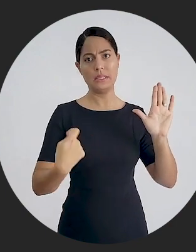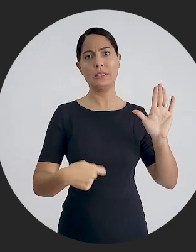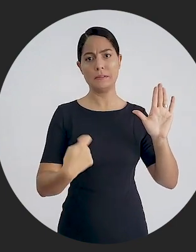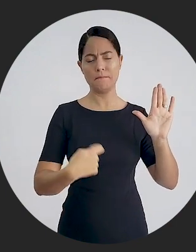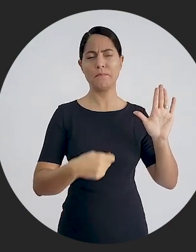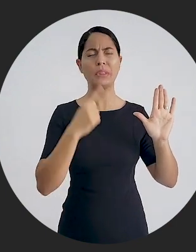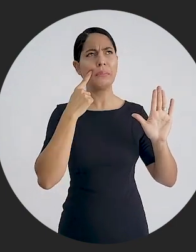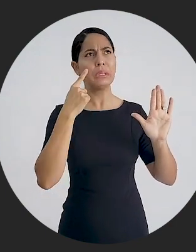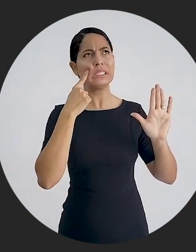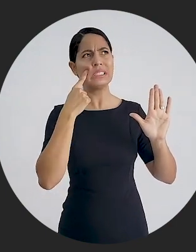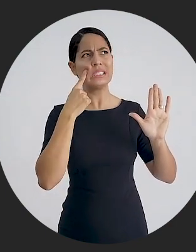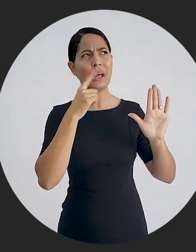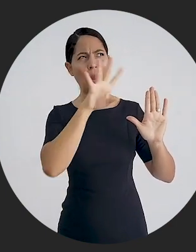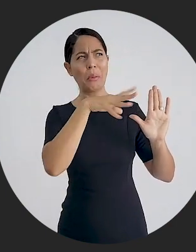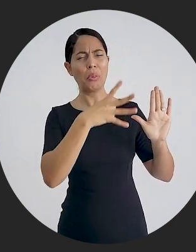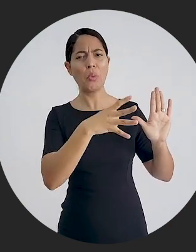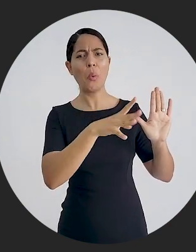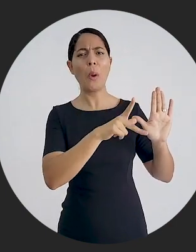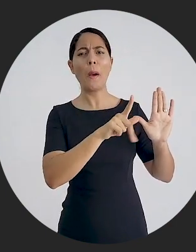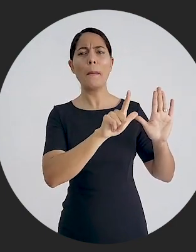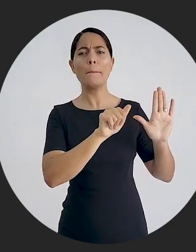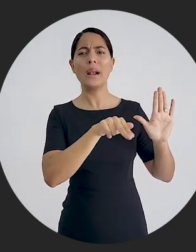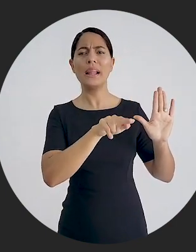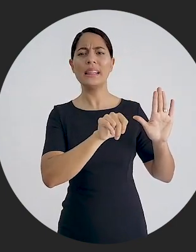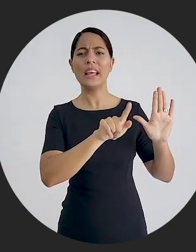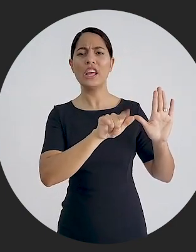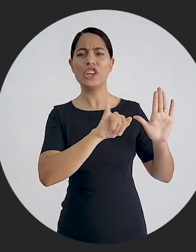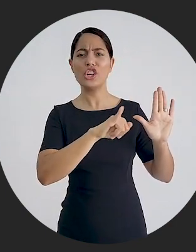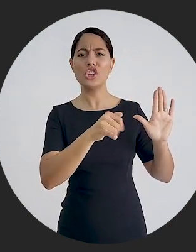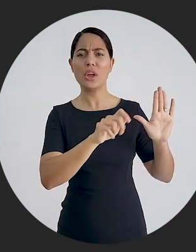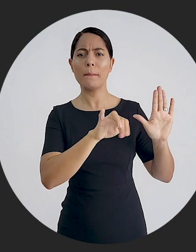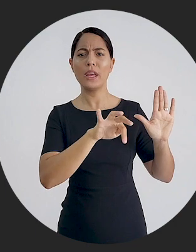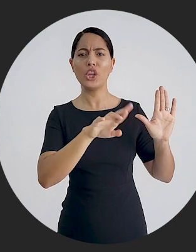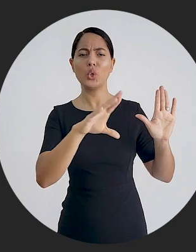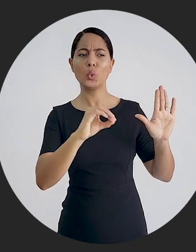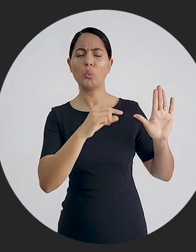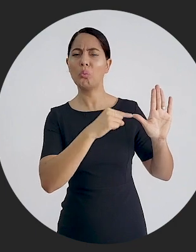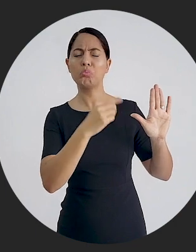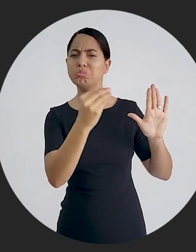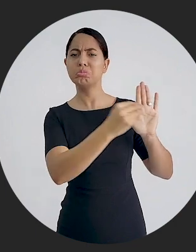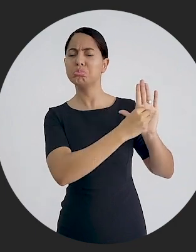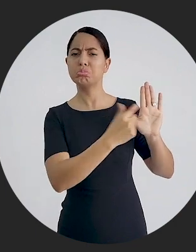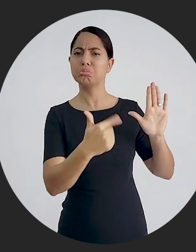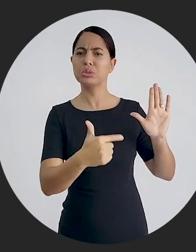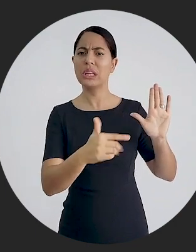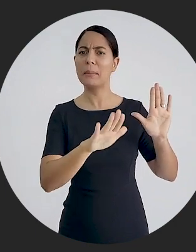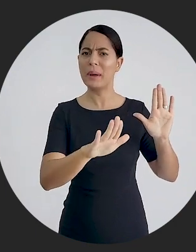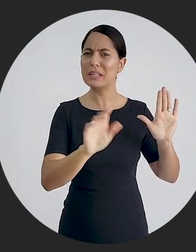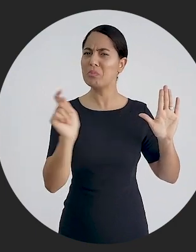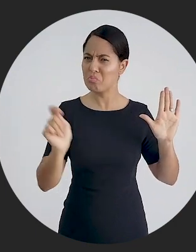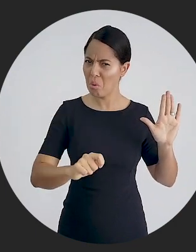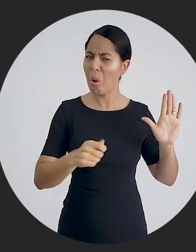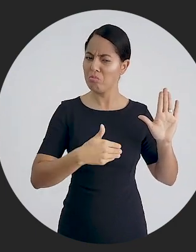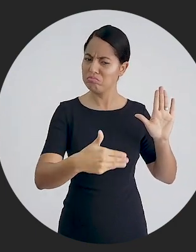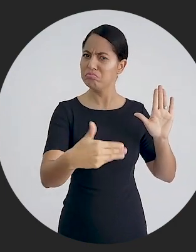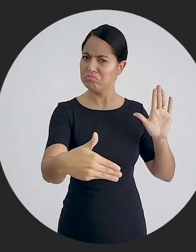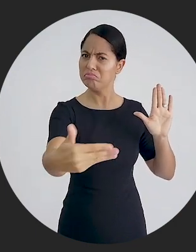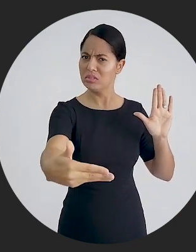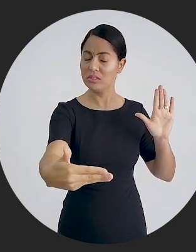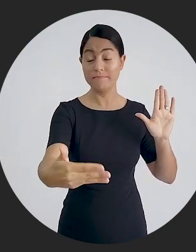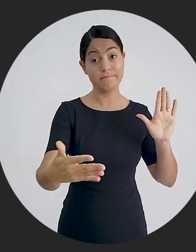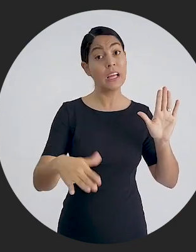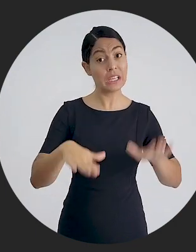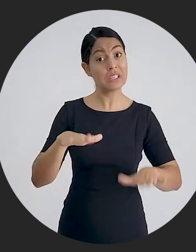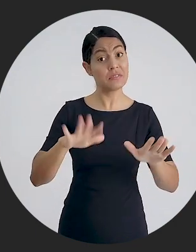oportunidades vão surgir, né? Que você vai pensar, peraí, isso não está no meu planejamento, mas vale a pena a gente seguir com essa oportunidade, porque é